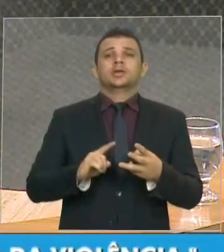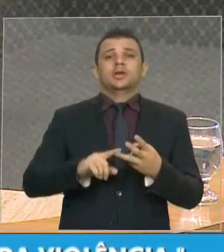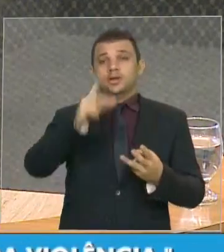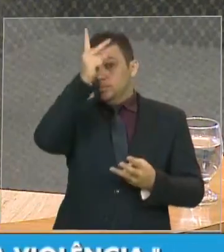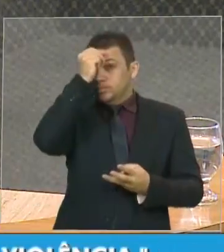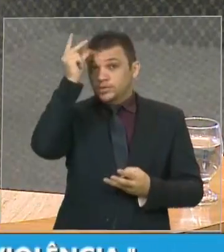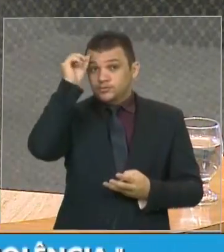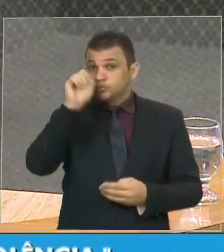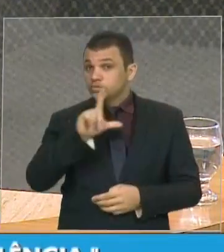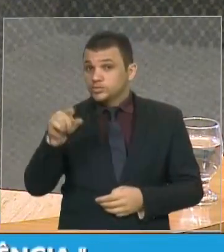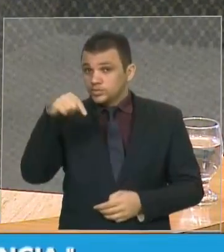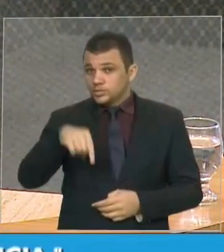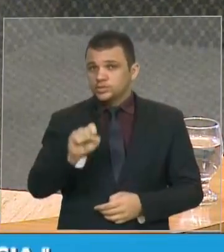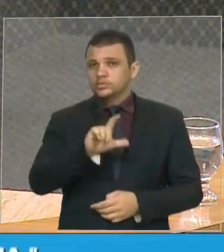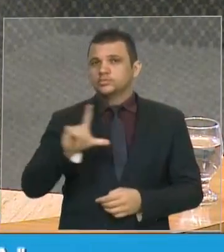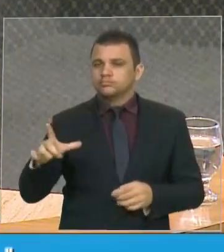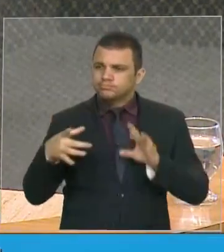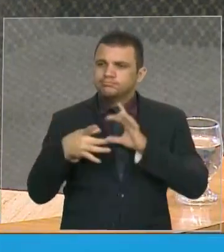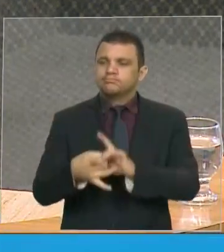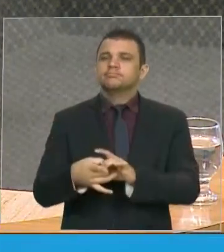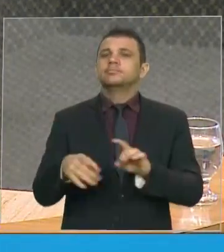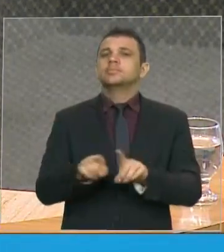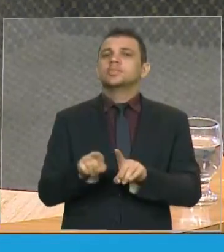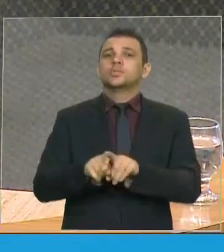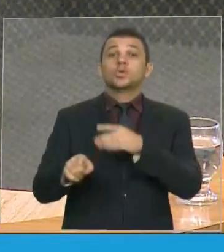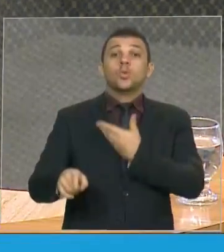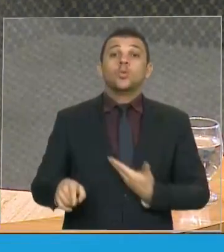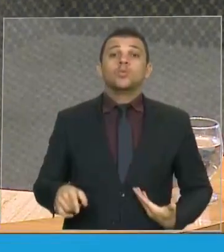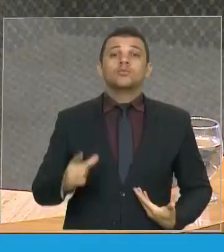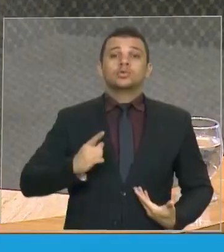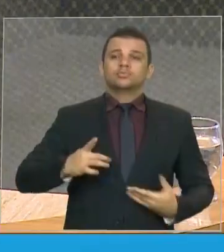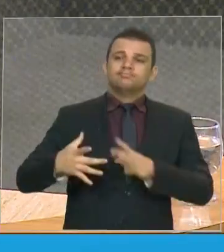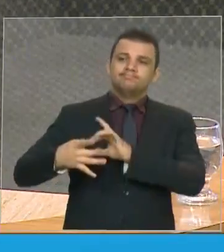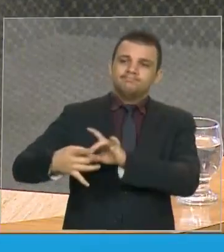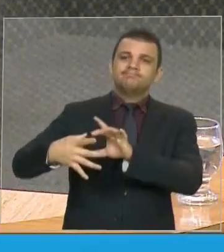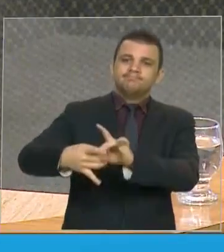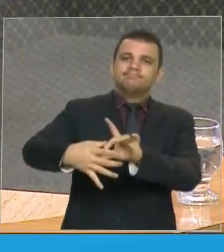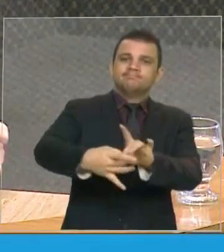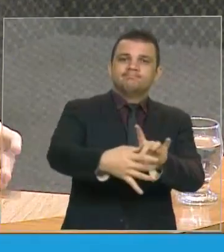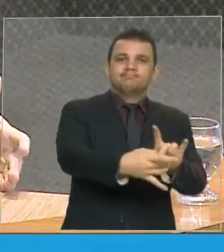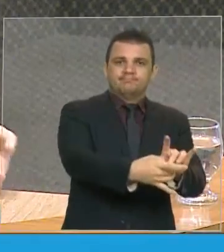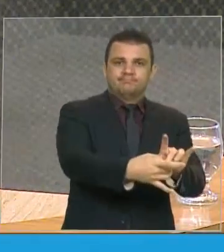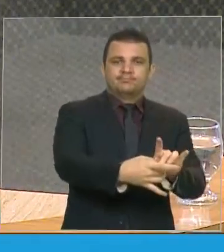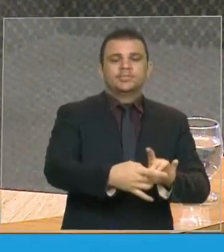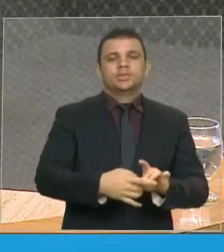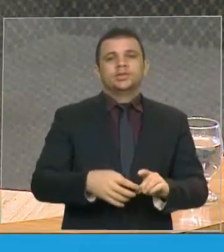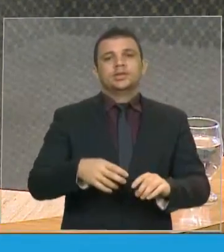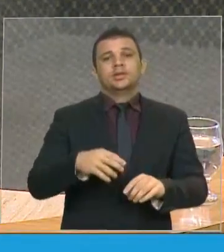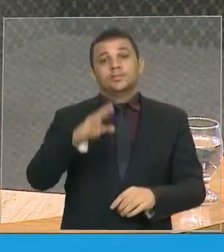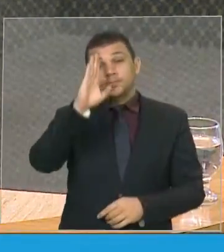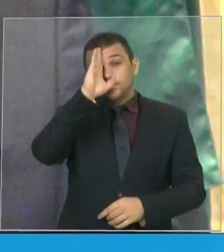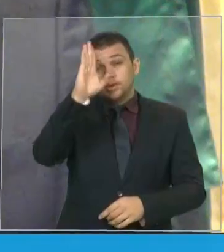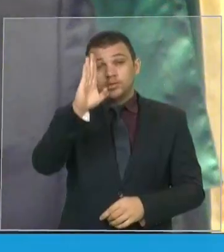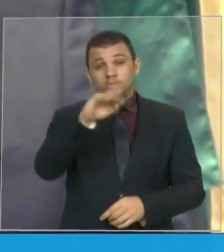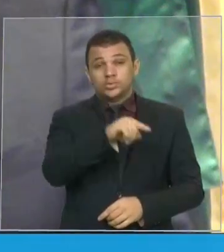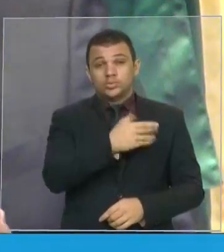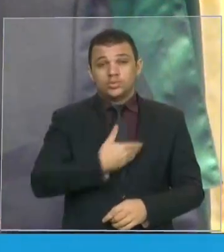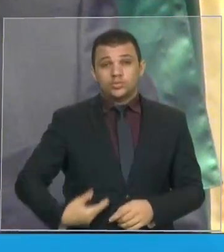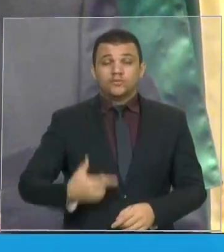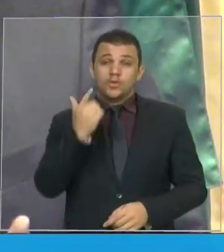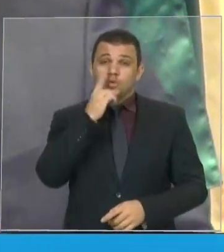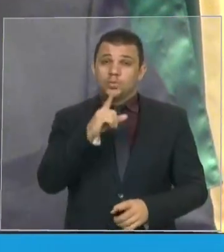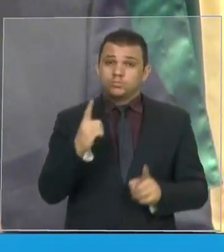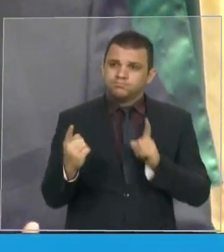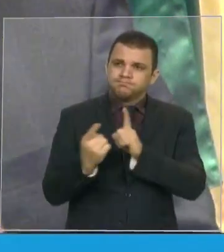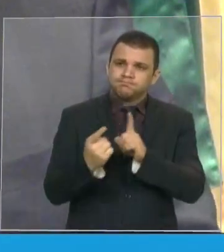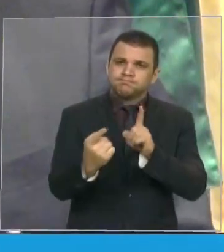dentro da capital, então é um trabalho de integração. E, principalmente, essa proximidade e esse trabalho